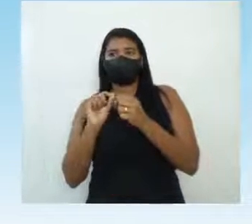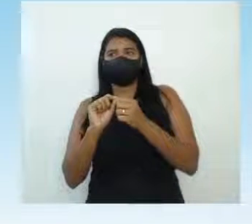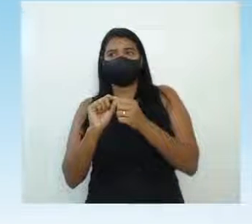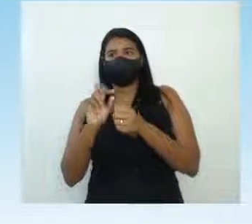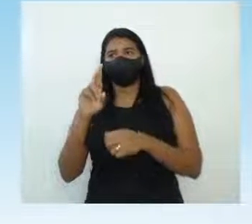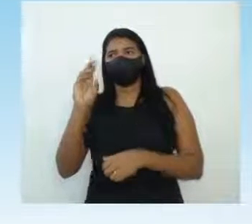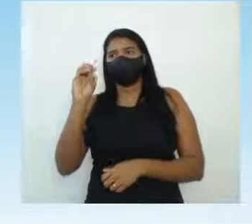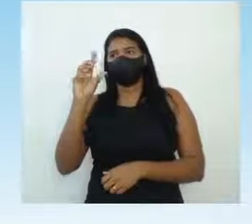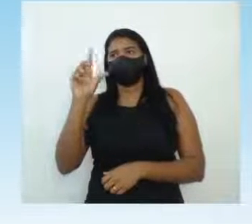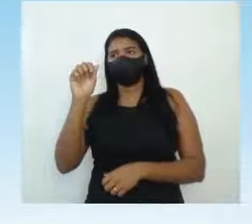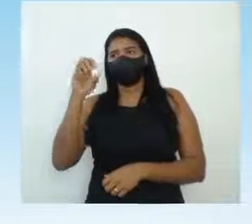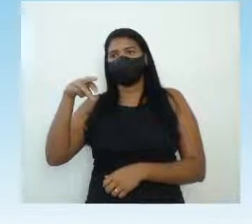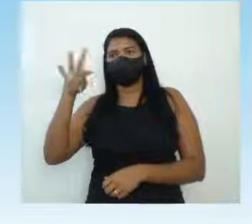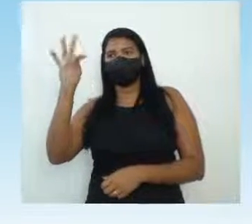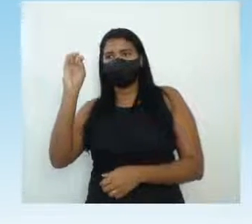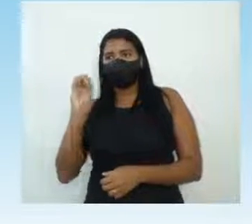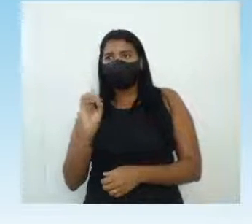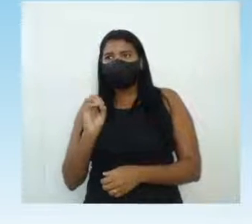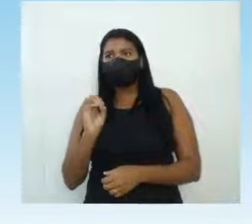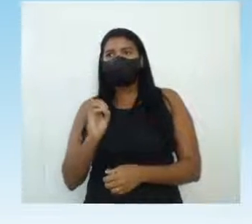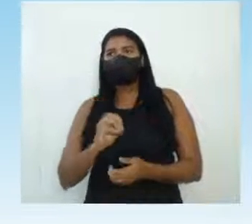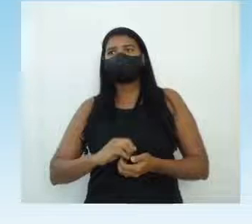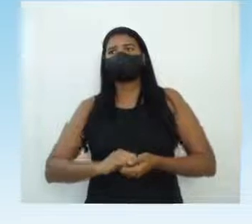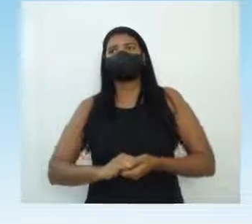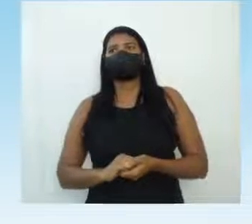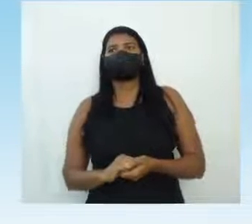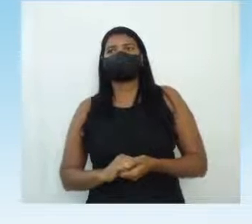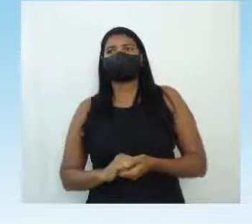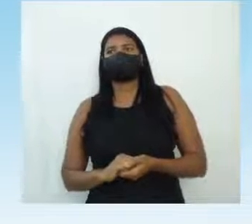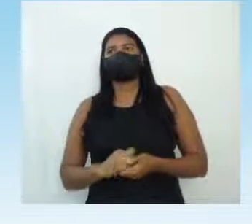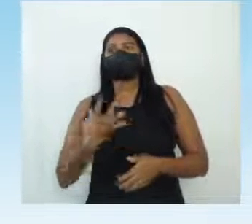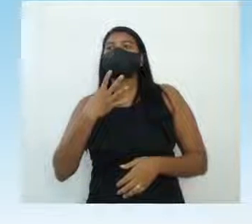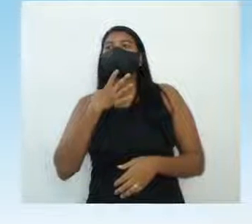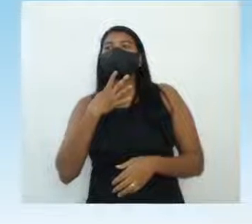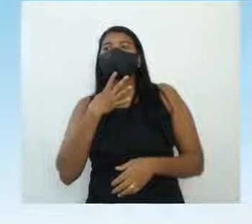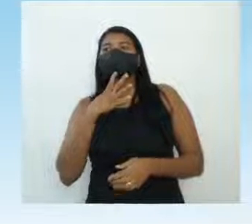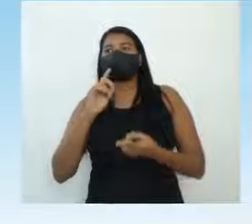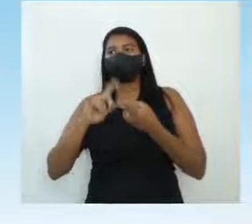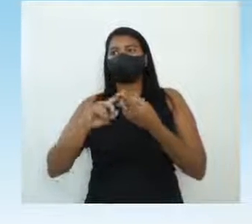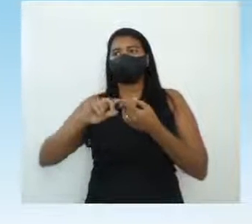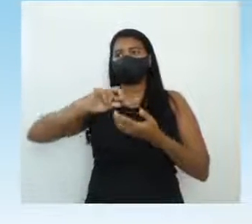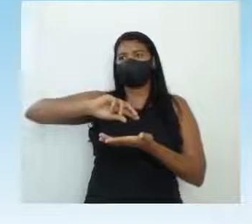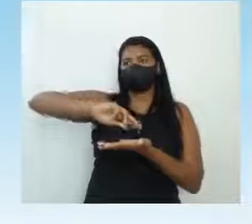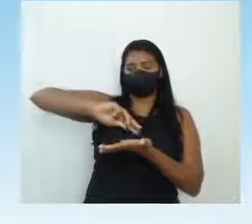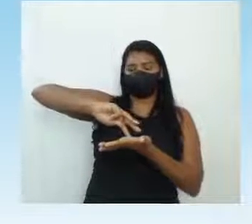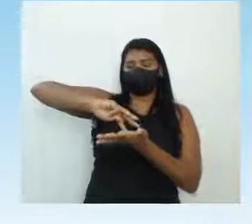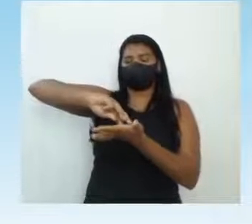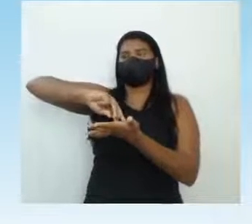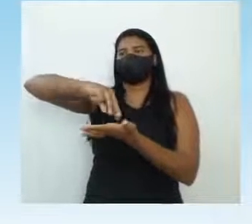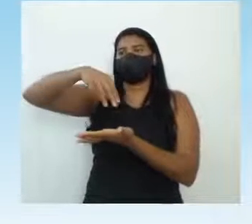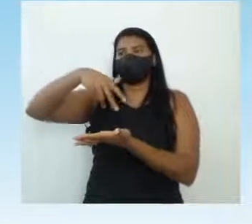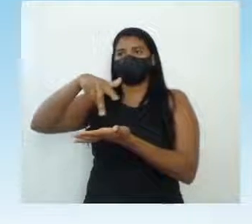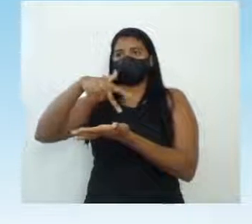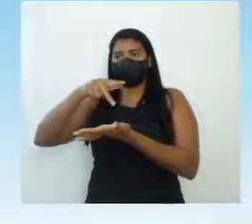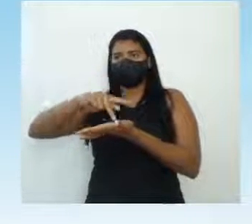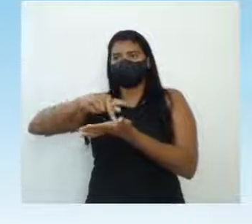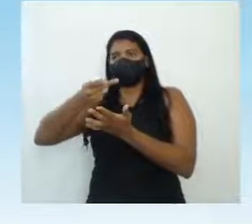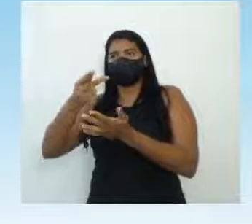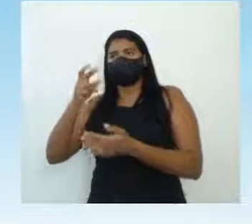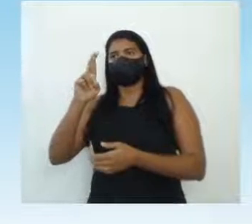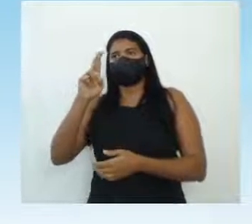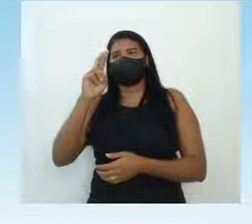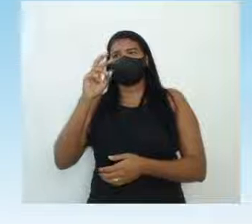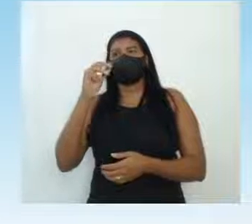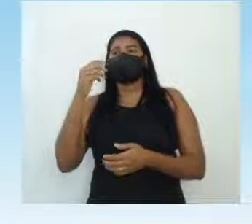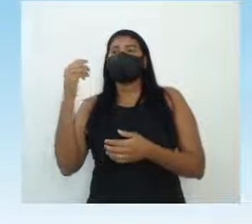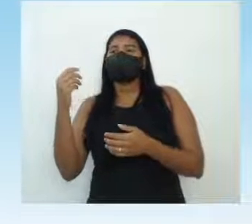também. Eixo, também conhecidos como pirueta, olha lá, pivôs, voltas, e